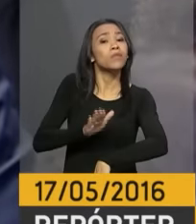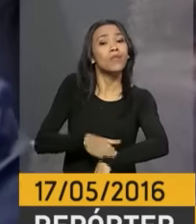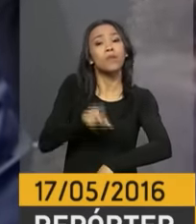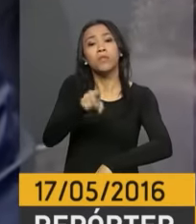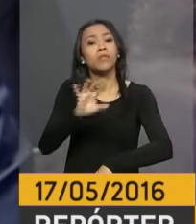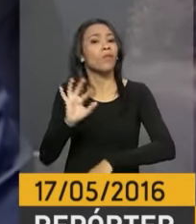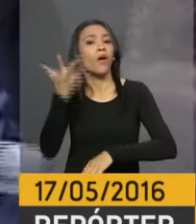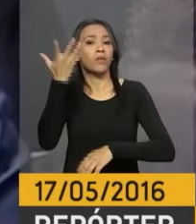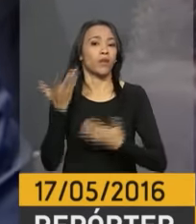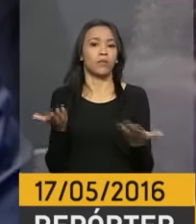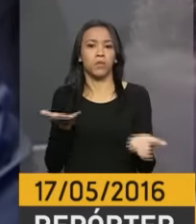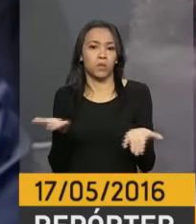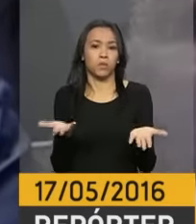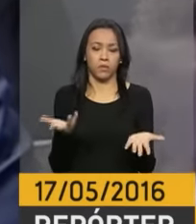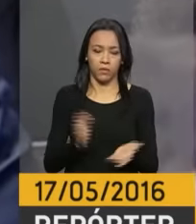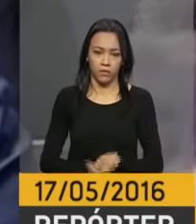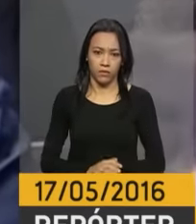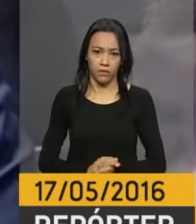acontecer?